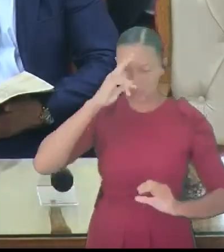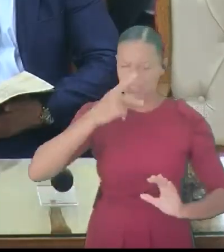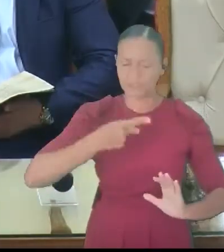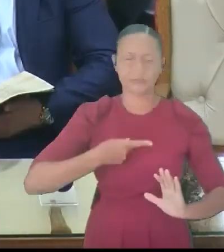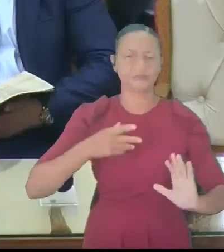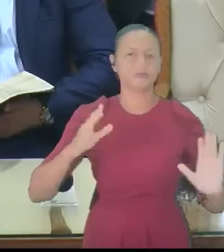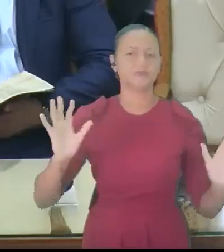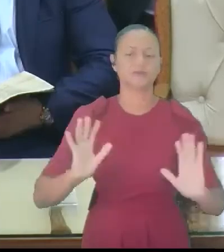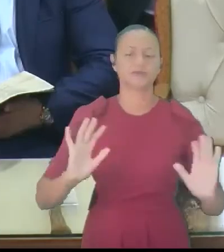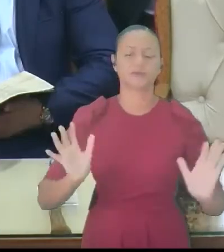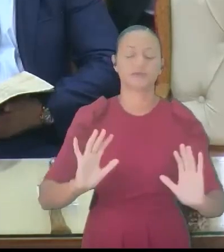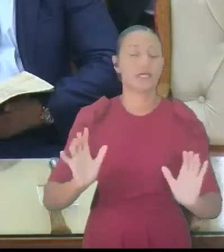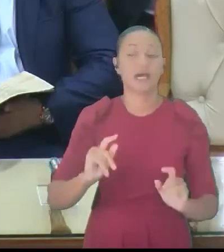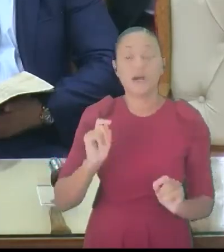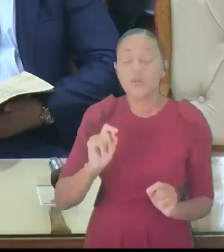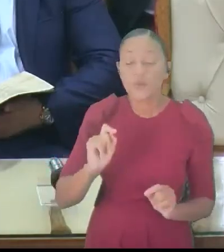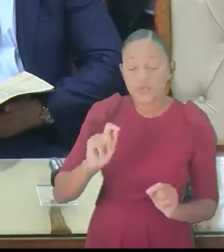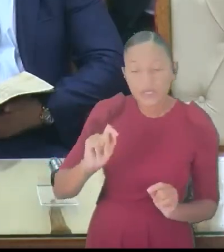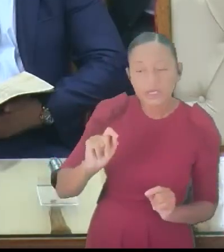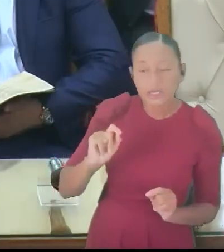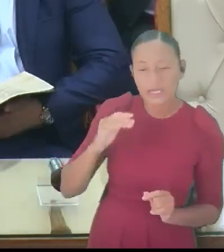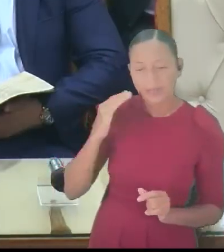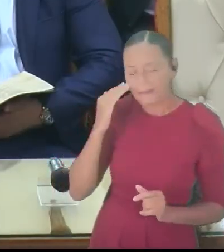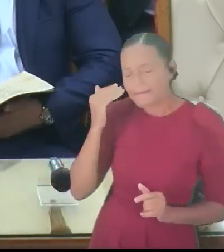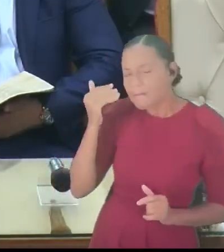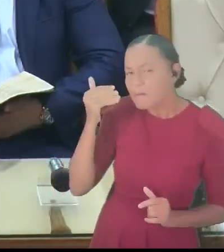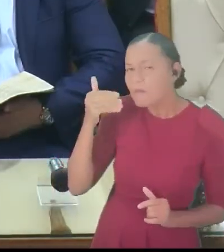A cura é um sinal para levar as